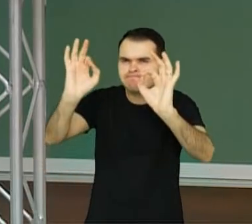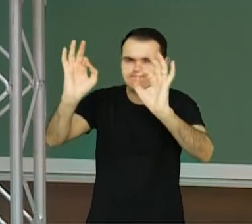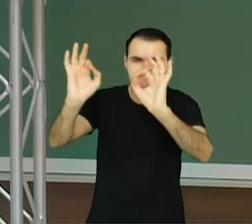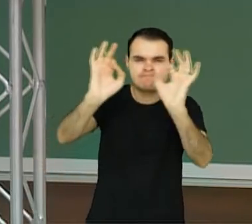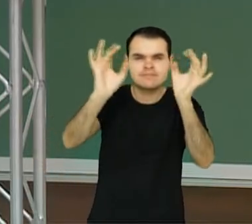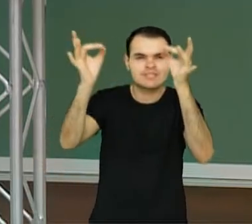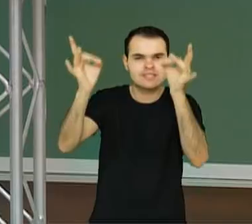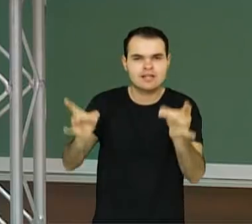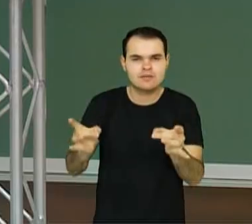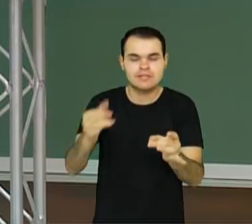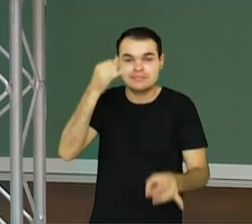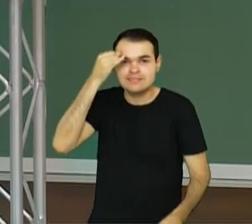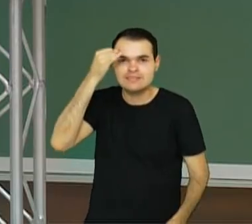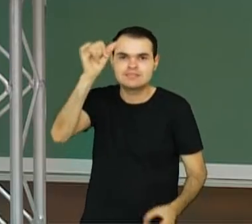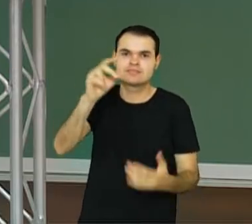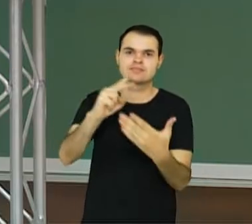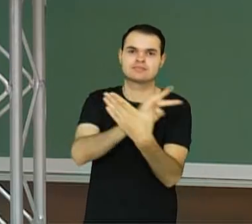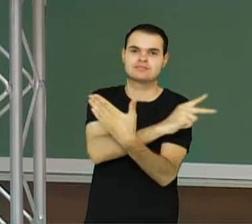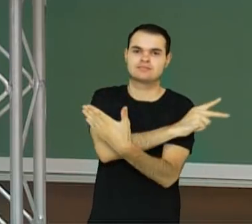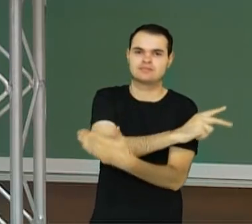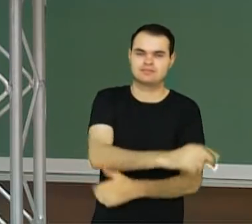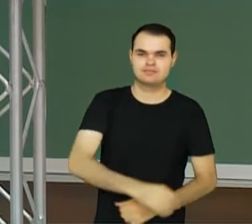detalhes para você não fazer errado.